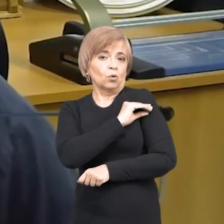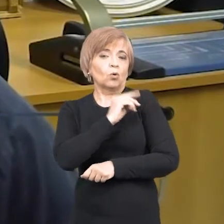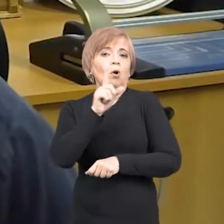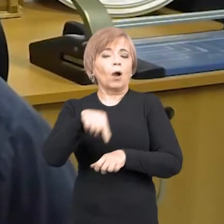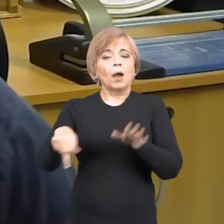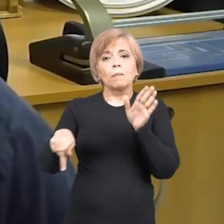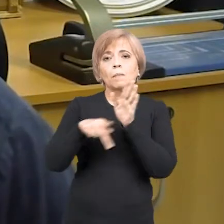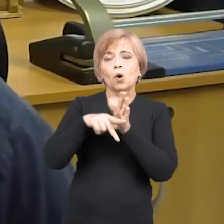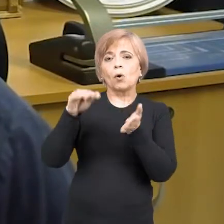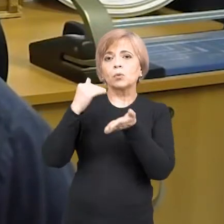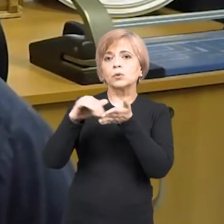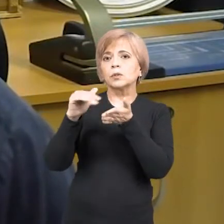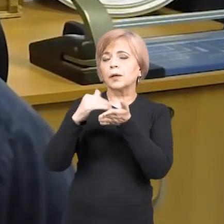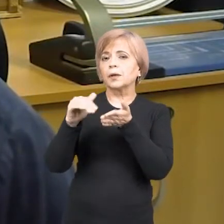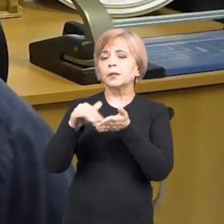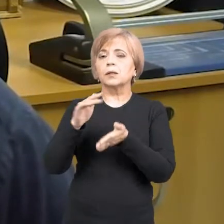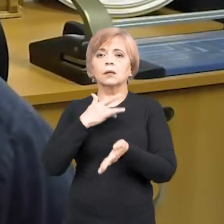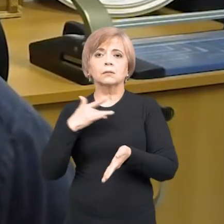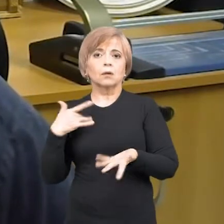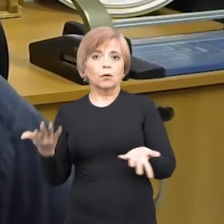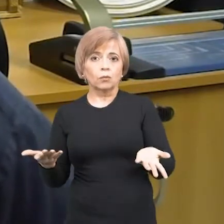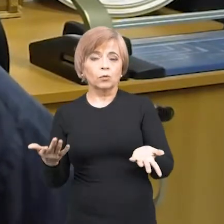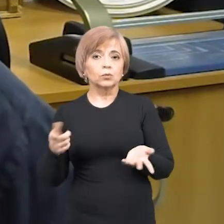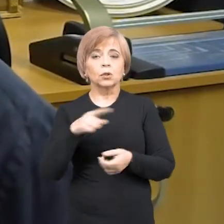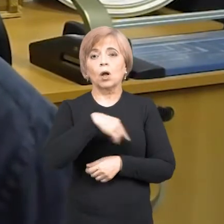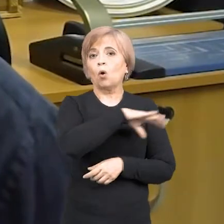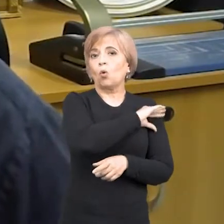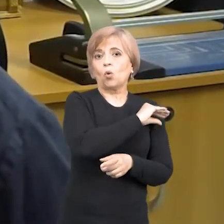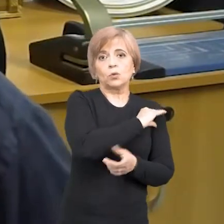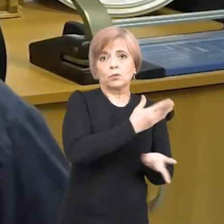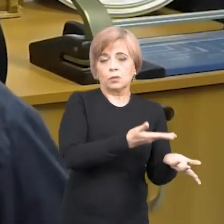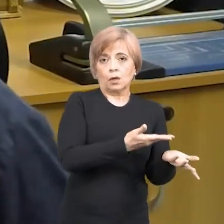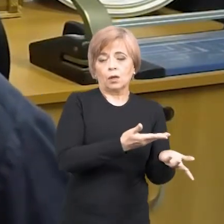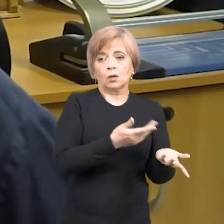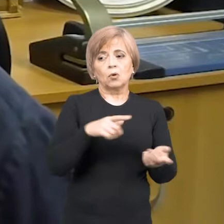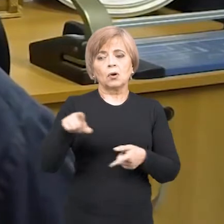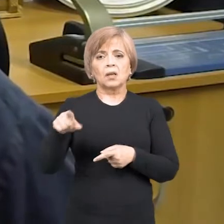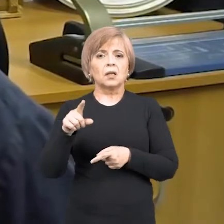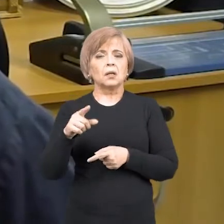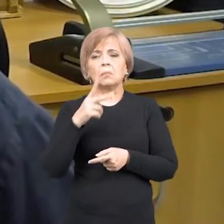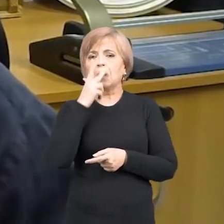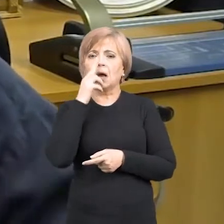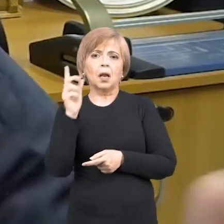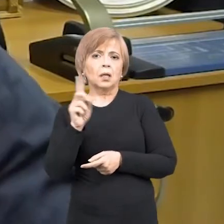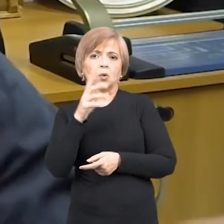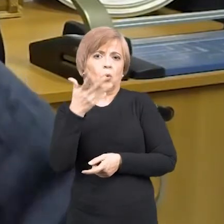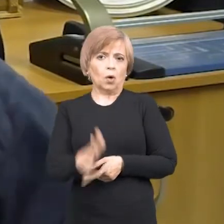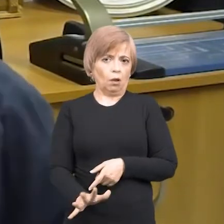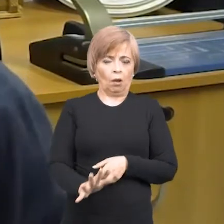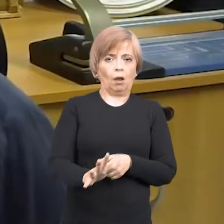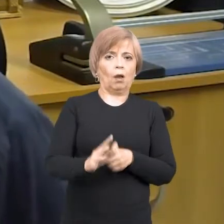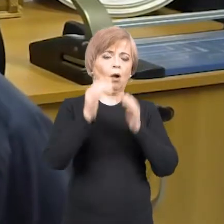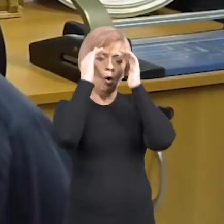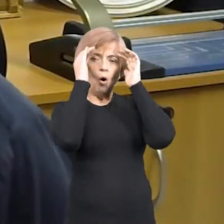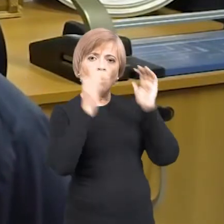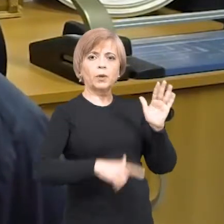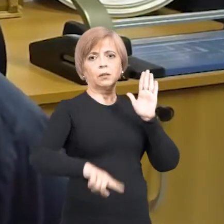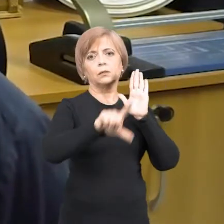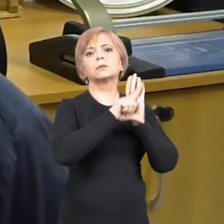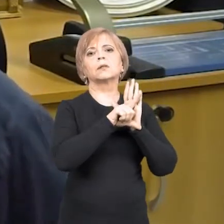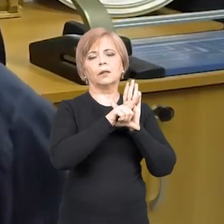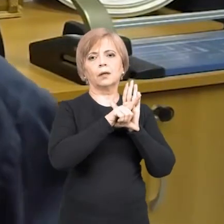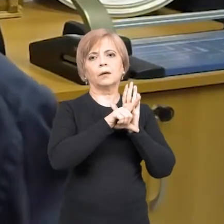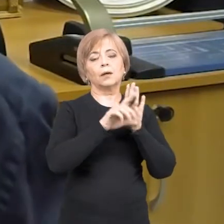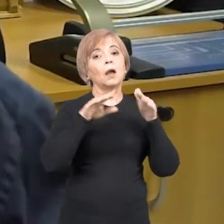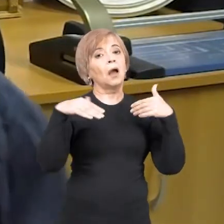eram custeadas com o orçamento da própria Secretaria, sem demonstrar muito entusiasmo em cumprir o que